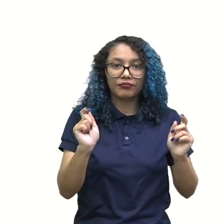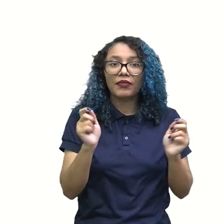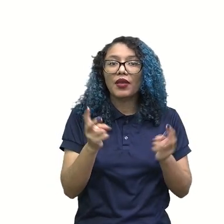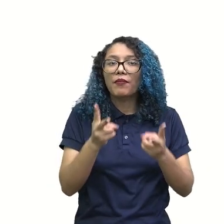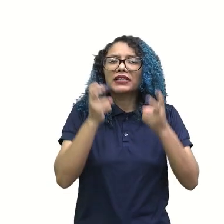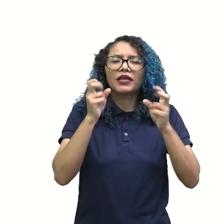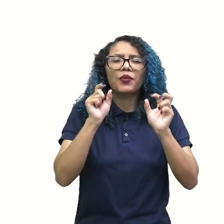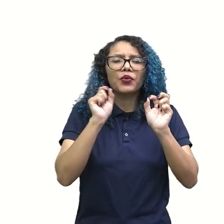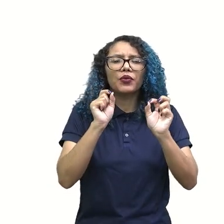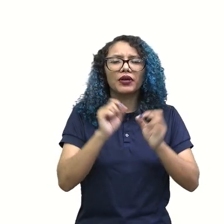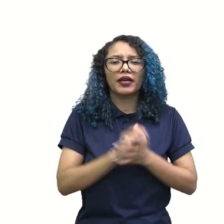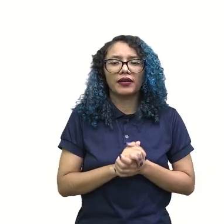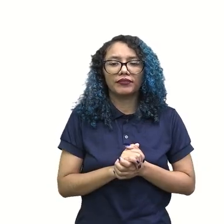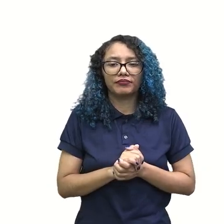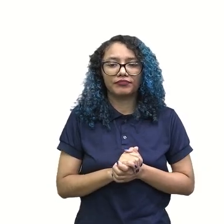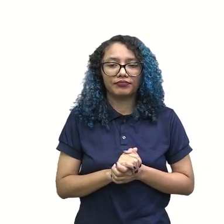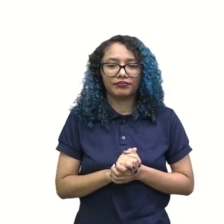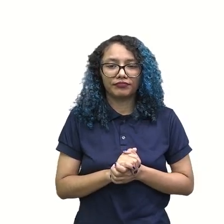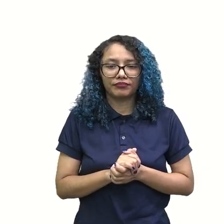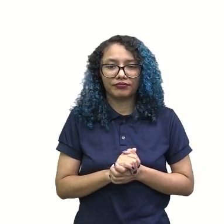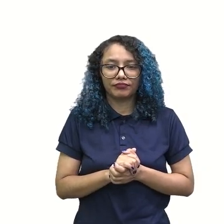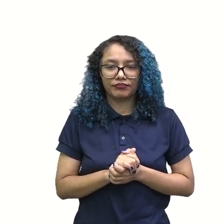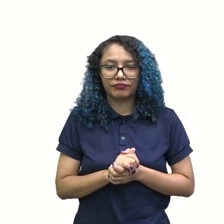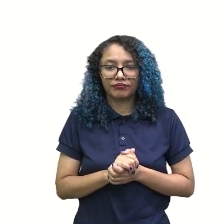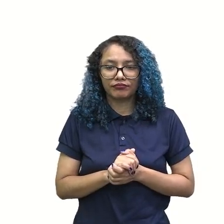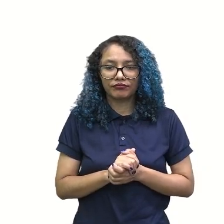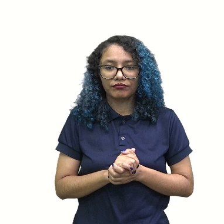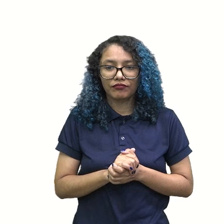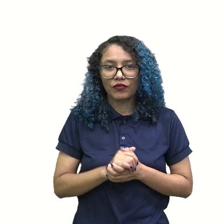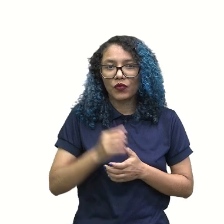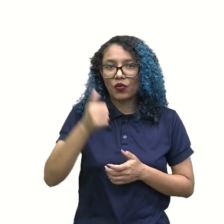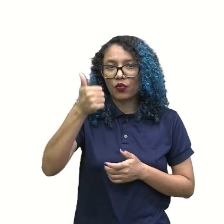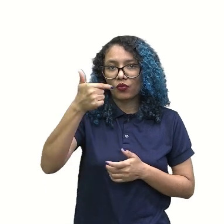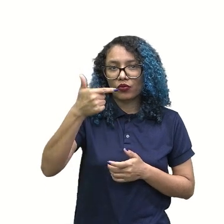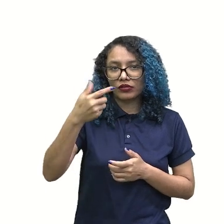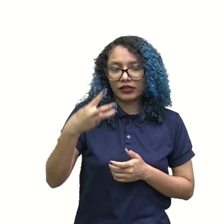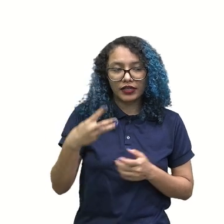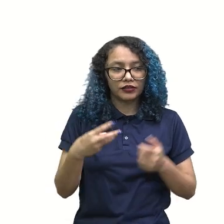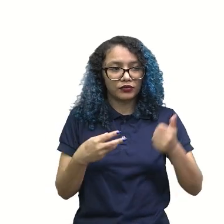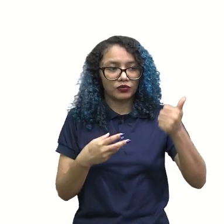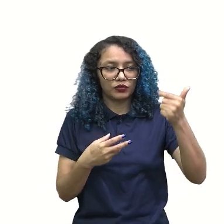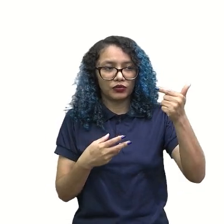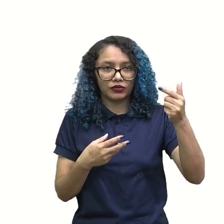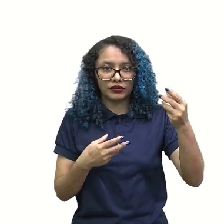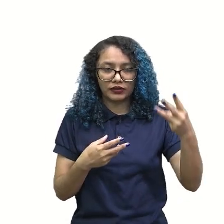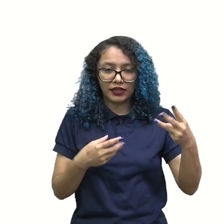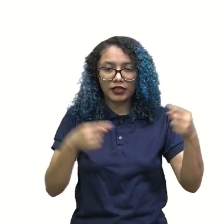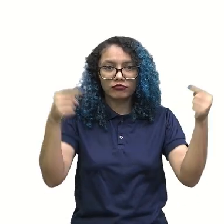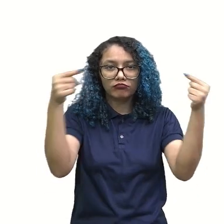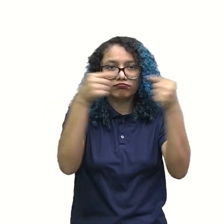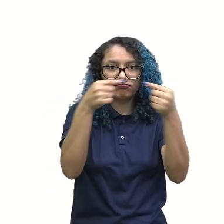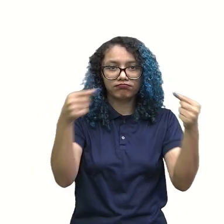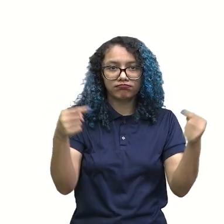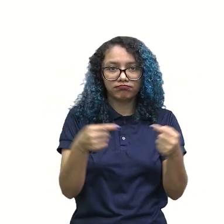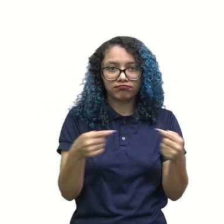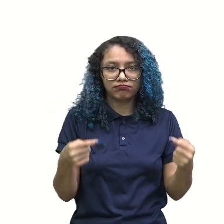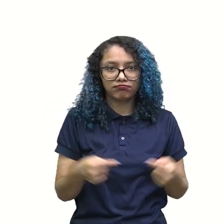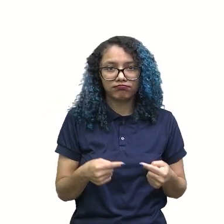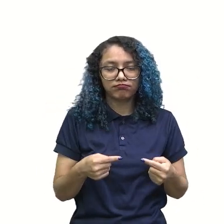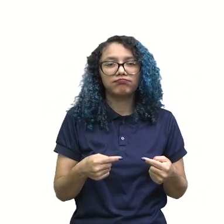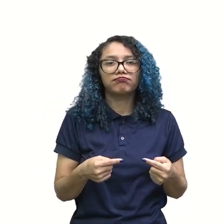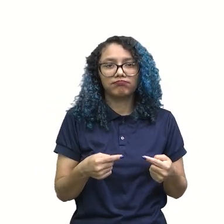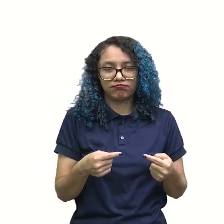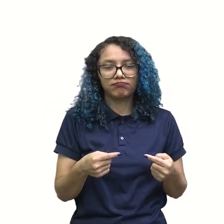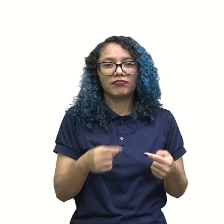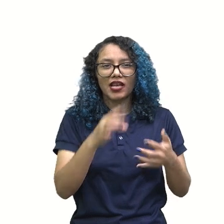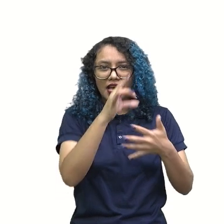observo? Que cada elemento do A se relaciona com um elemento do B. Então,